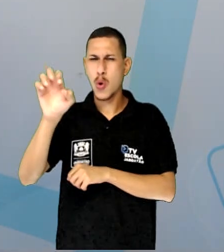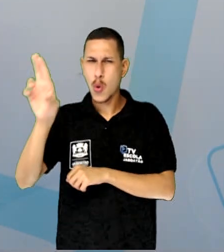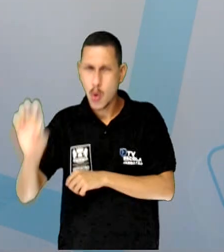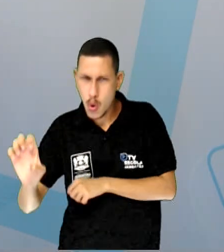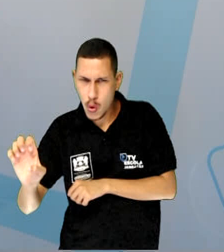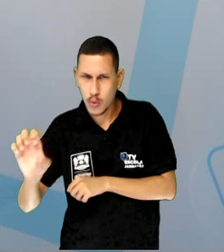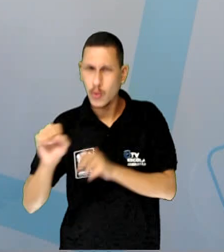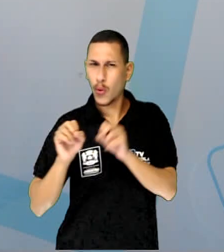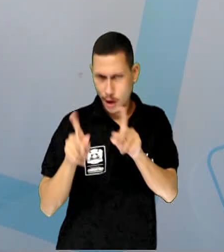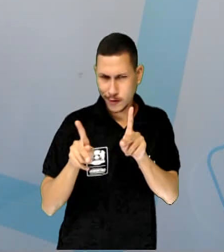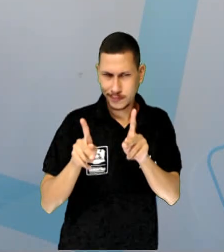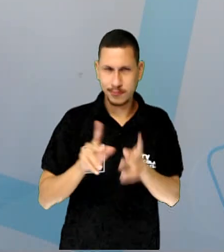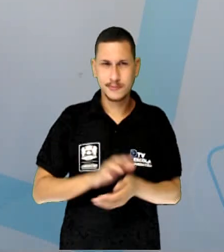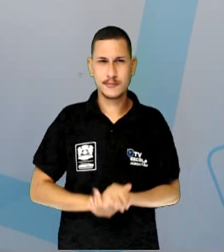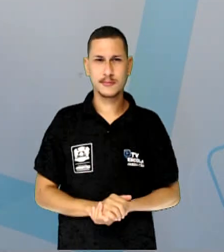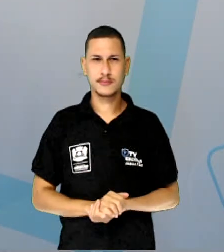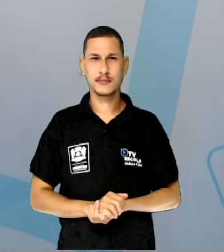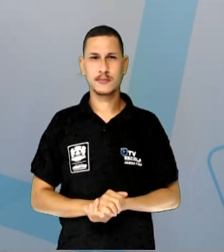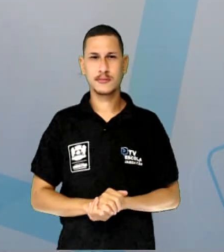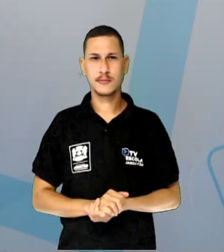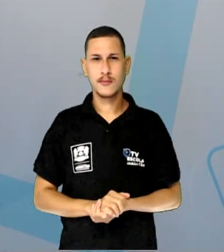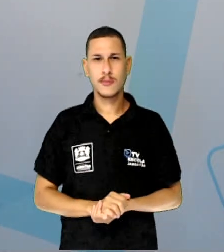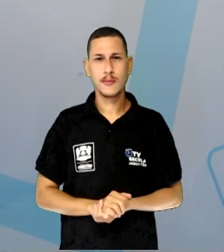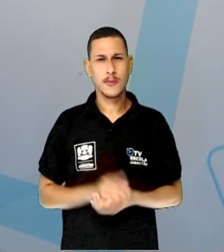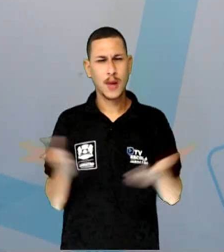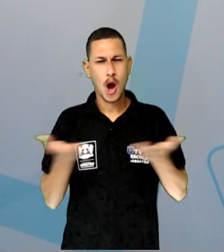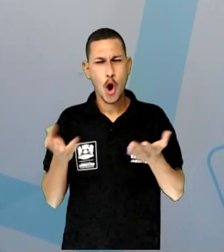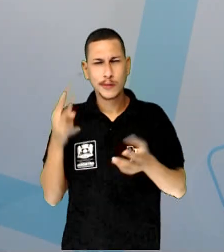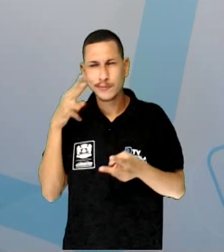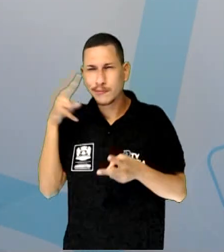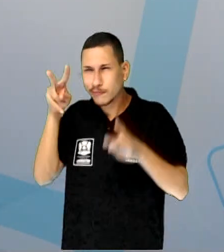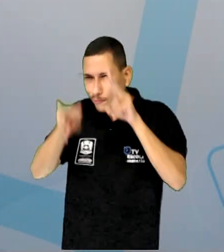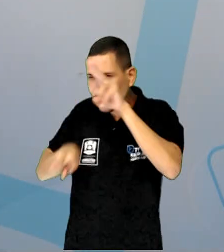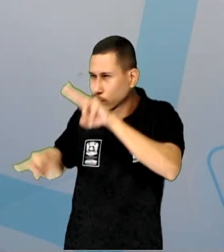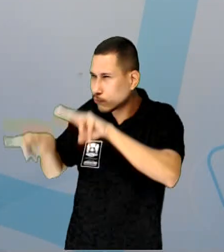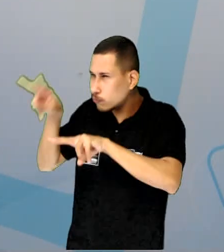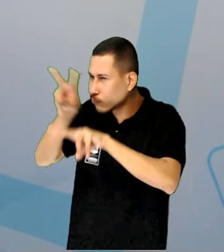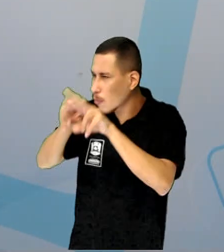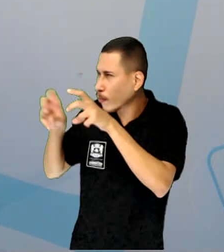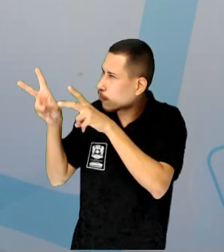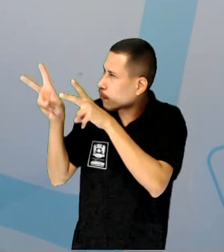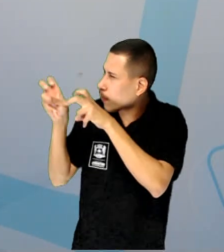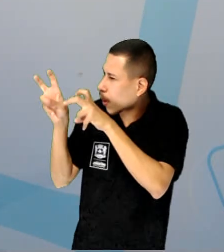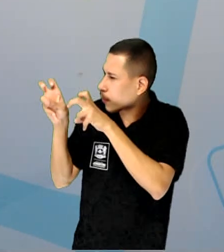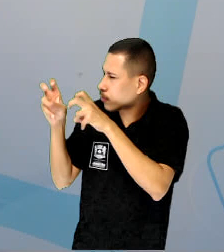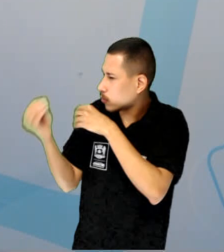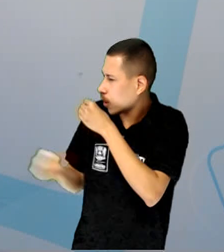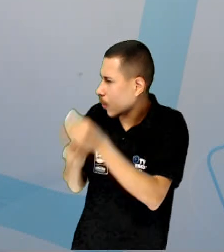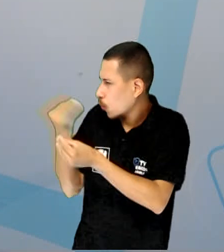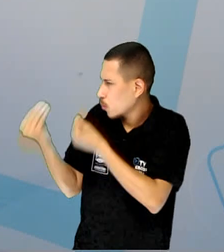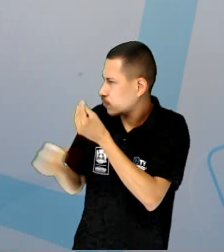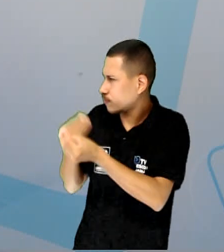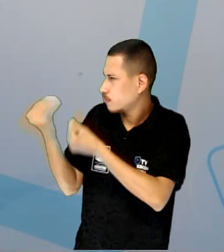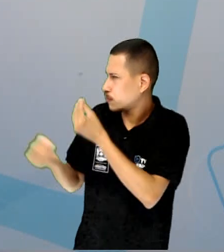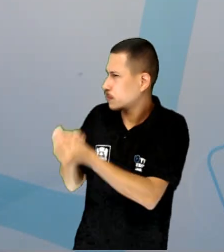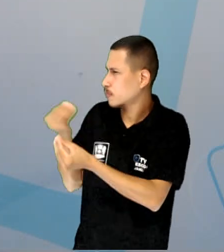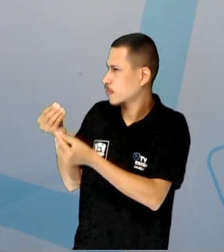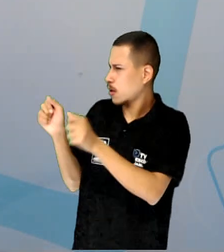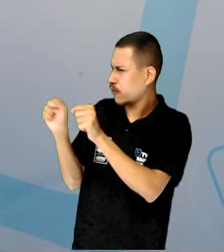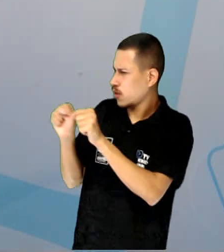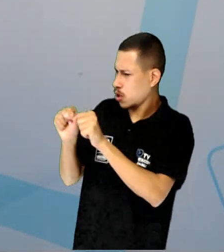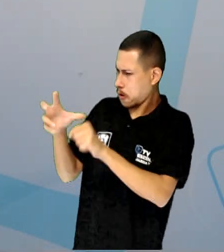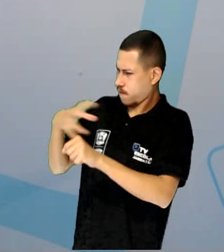was, certo? Então, vamos dar uma olhada aqui na tela como é que a gente consegue fazer na